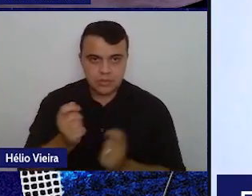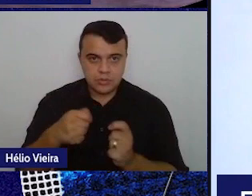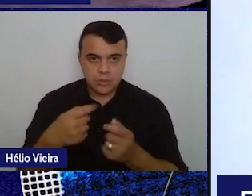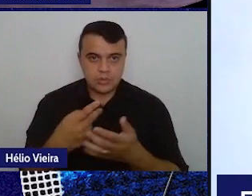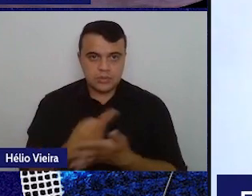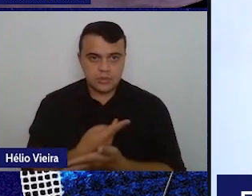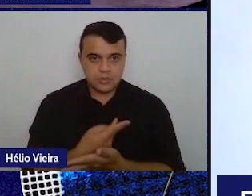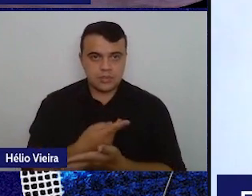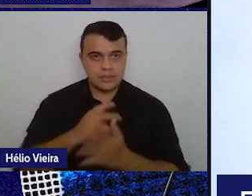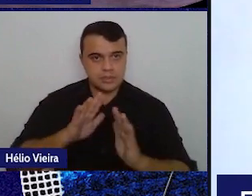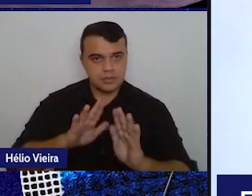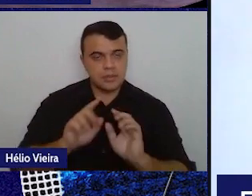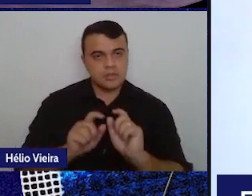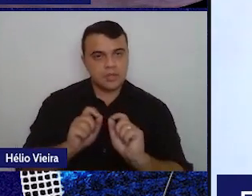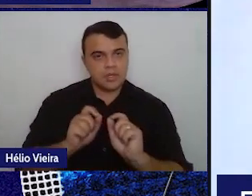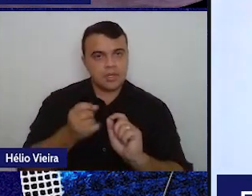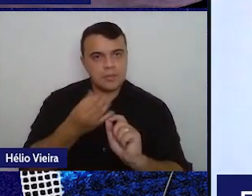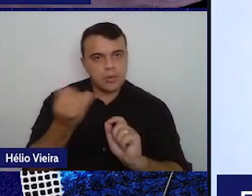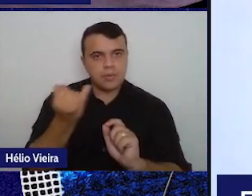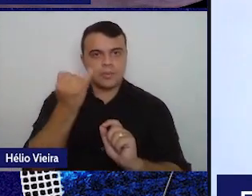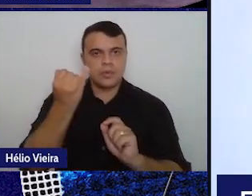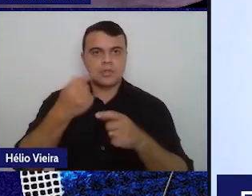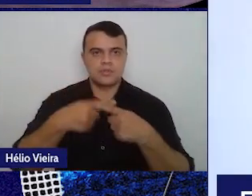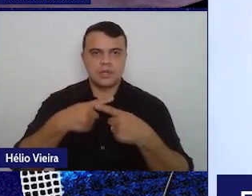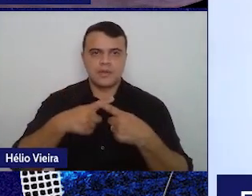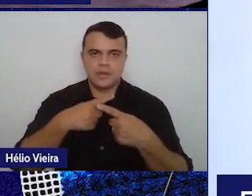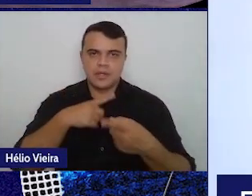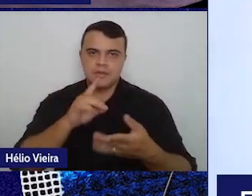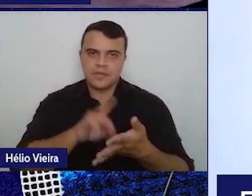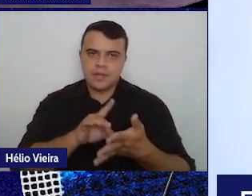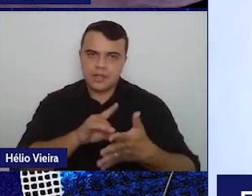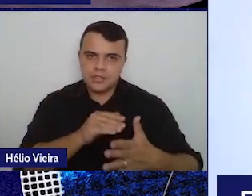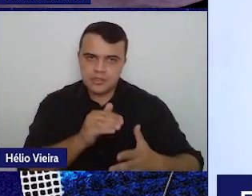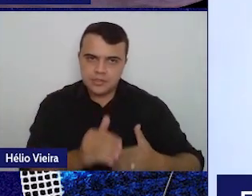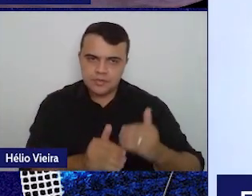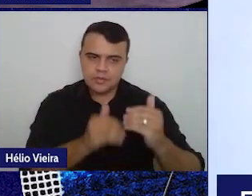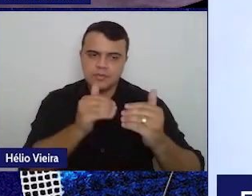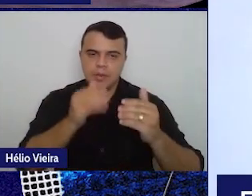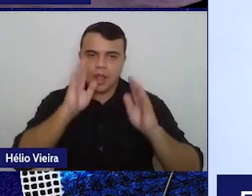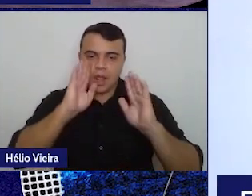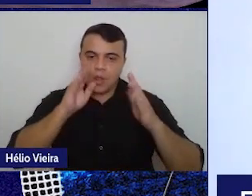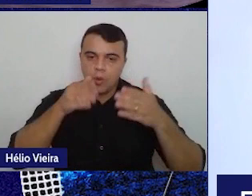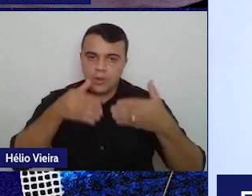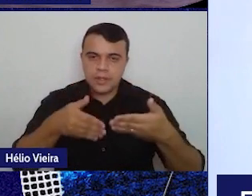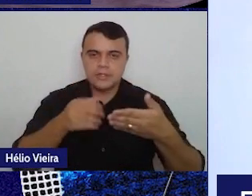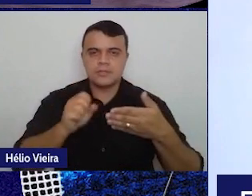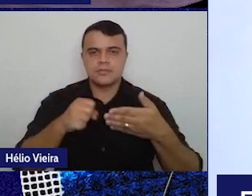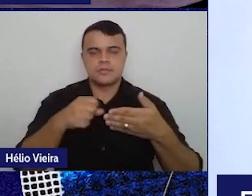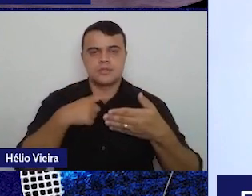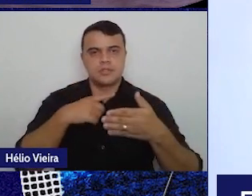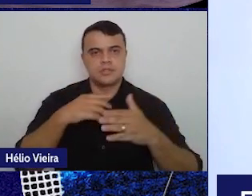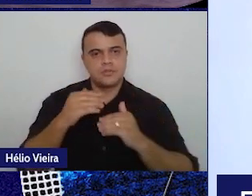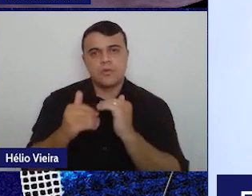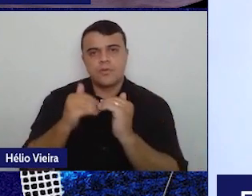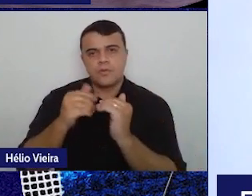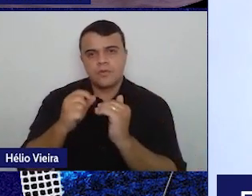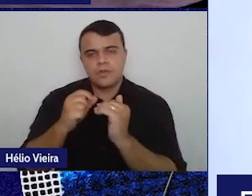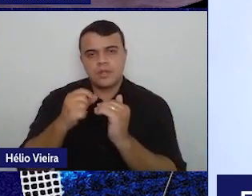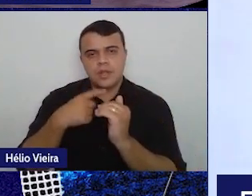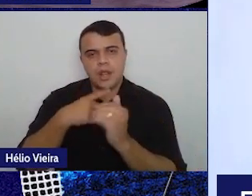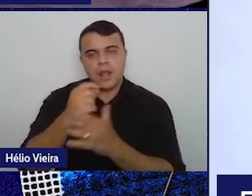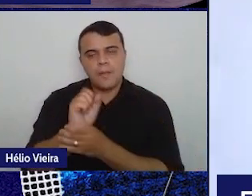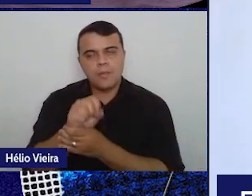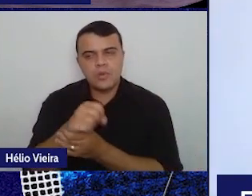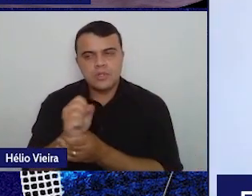oferecer. É muito interessante porque vai realmente desenvolver a concentração, vai realmente desenvolver a motricidade,